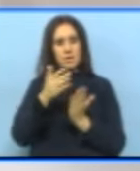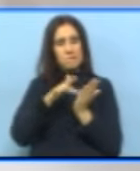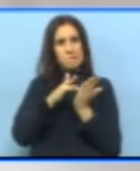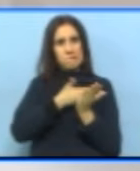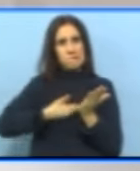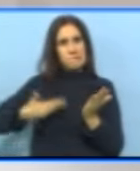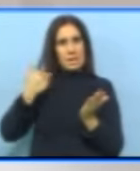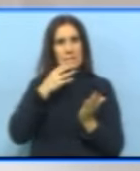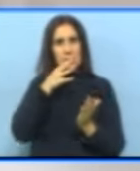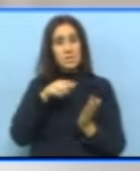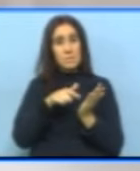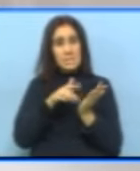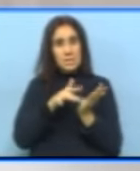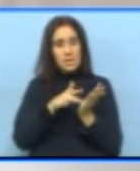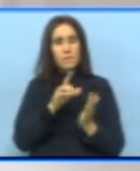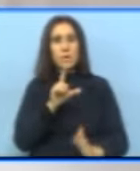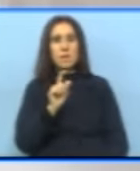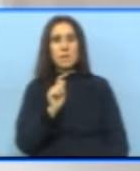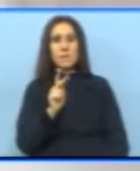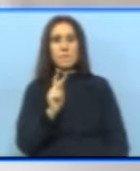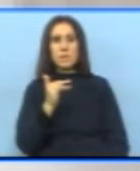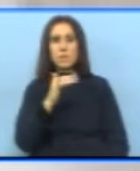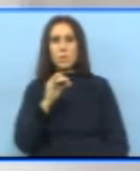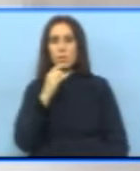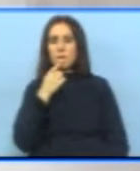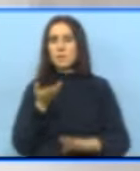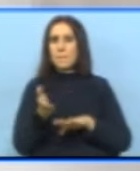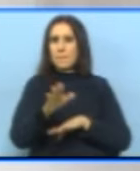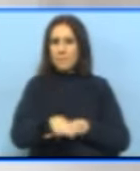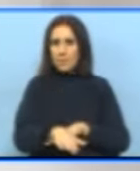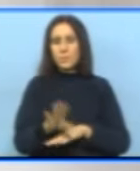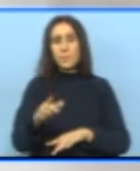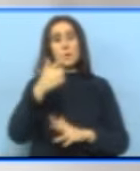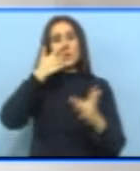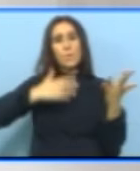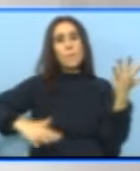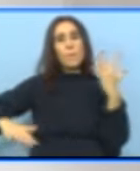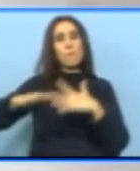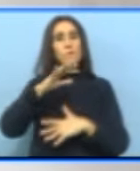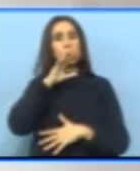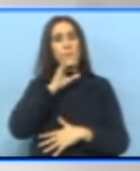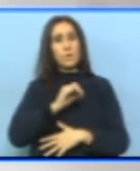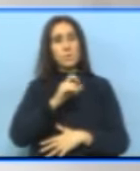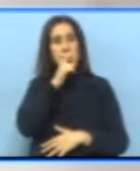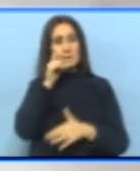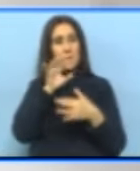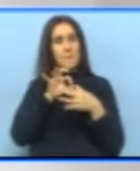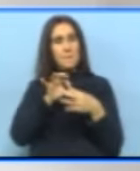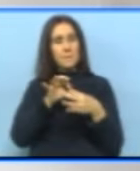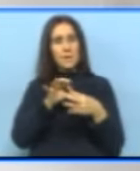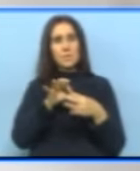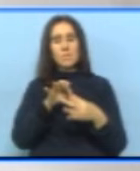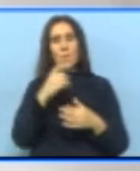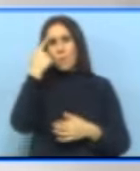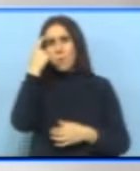em frente a dizer, para os filhos do mesmo povo, para quem pertence a uma mesma promessa, já não pode haver esse esquema